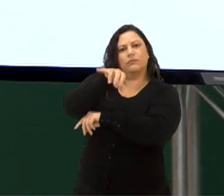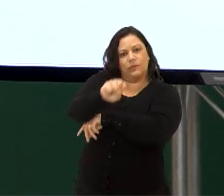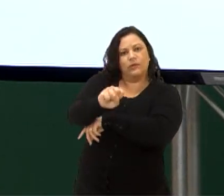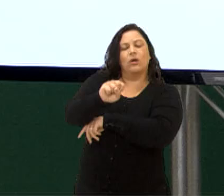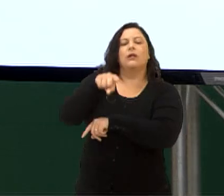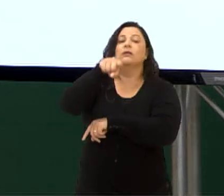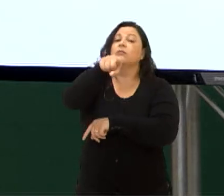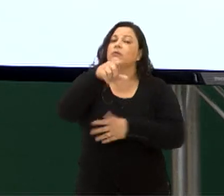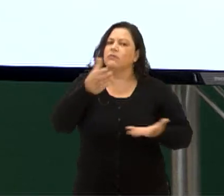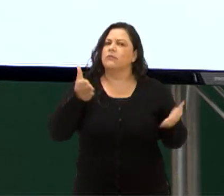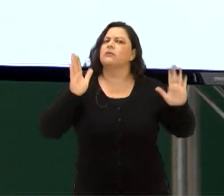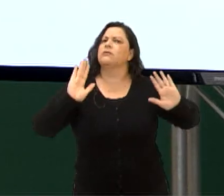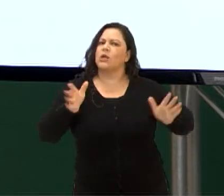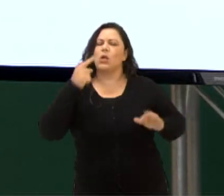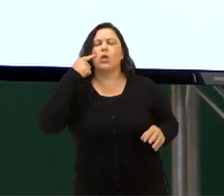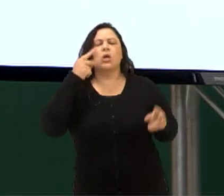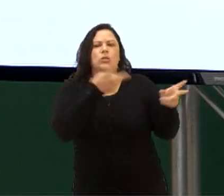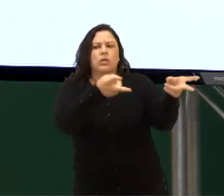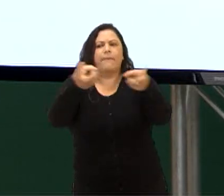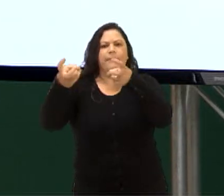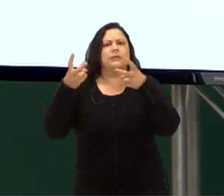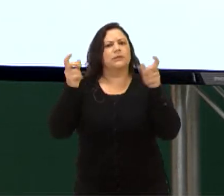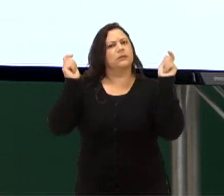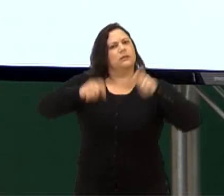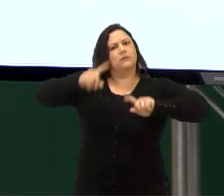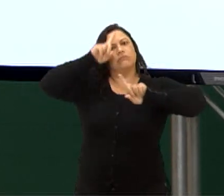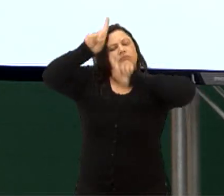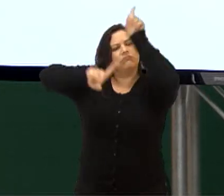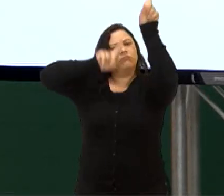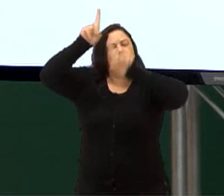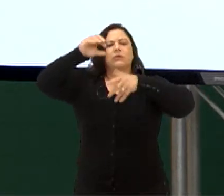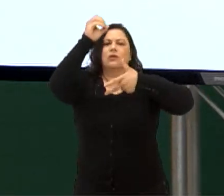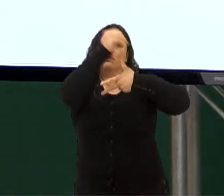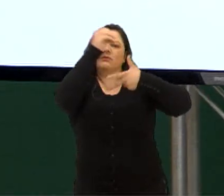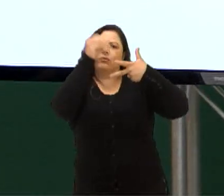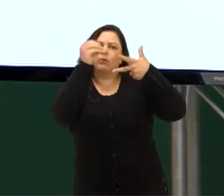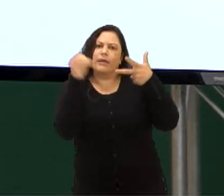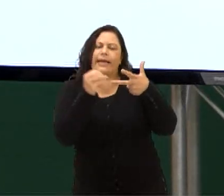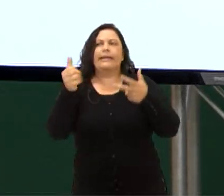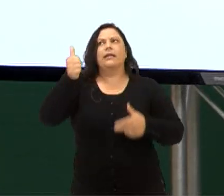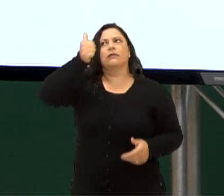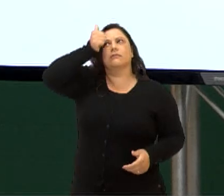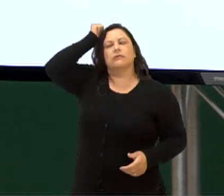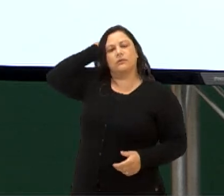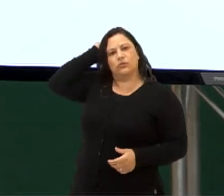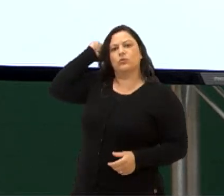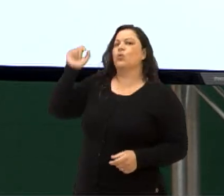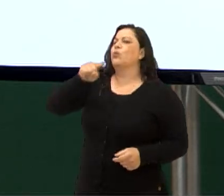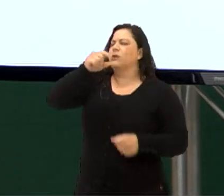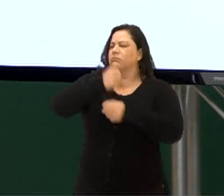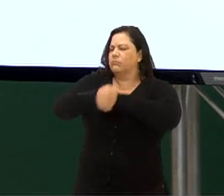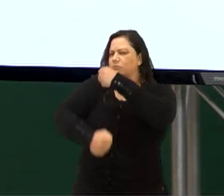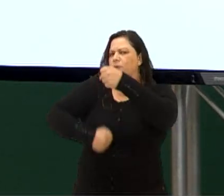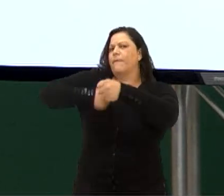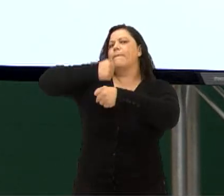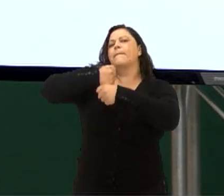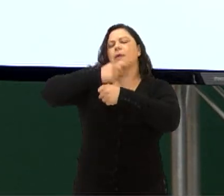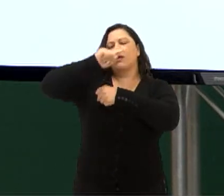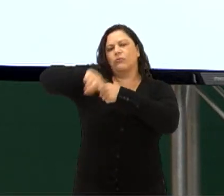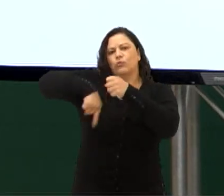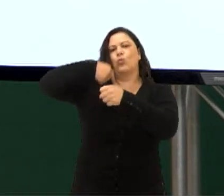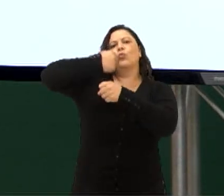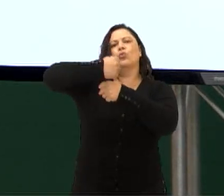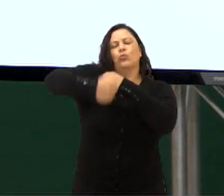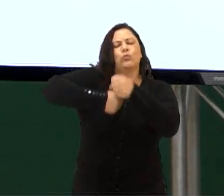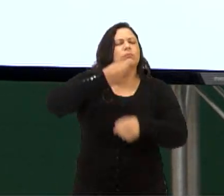que já deve ter se deparado com essa ideia em alguma questão de Enem, de vestibular, que vai fazer aí no ano que vem, ou que vai fazer esse ano aí